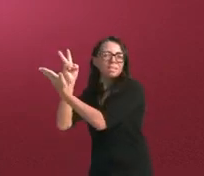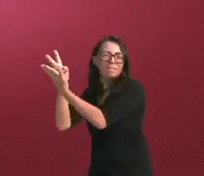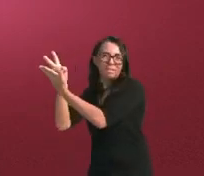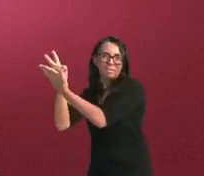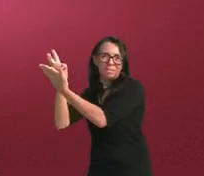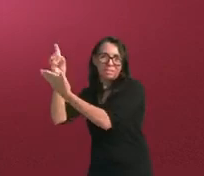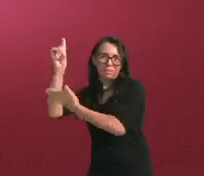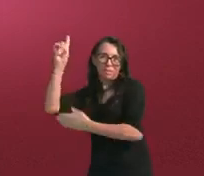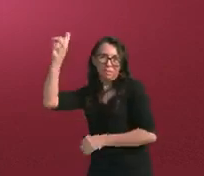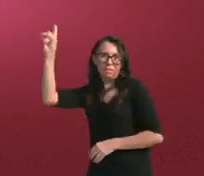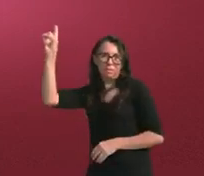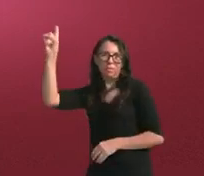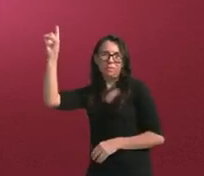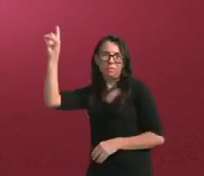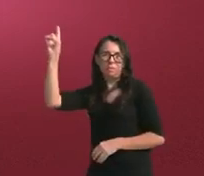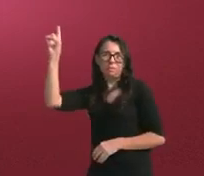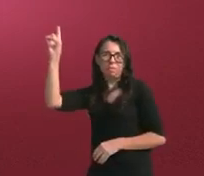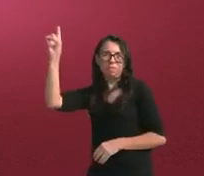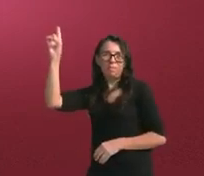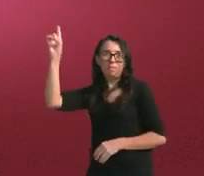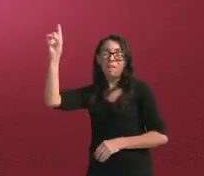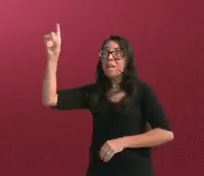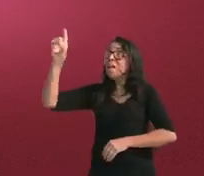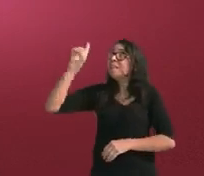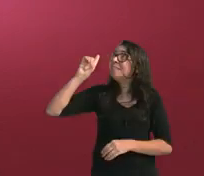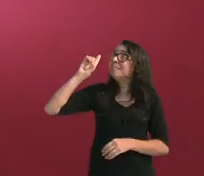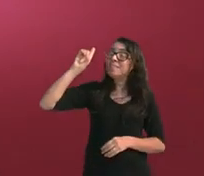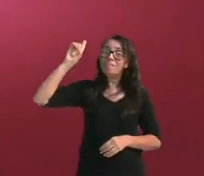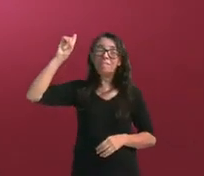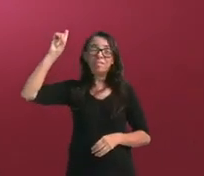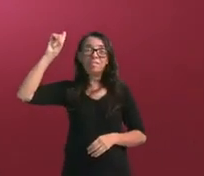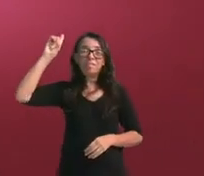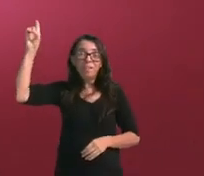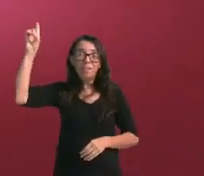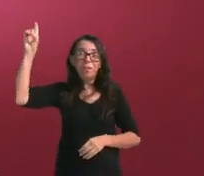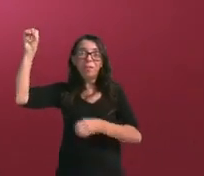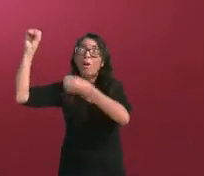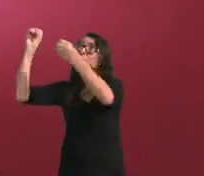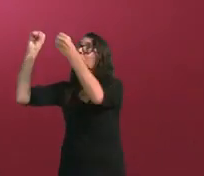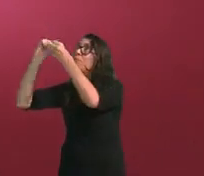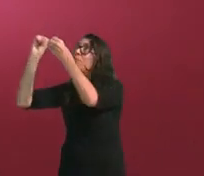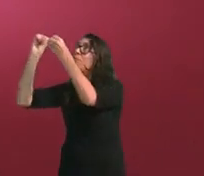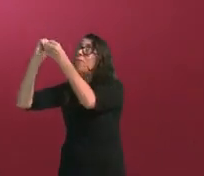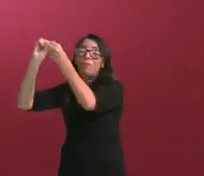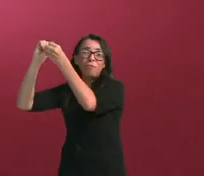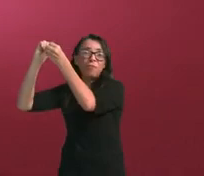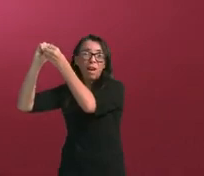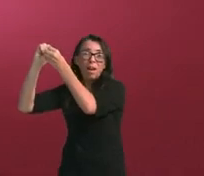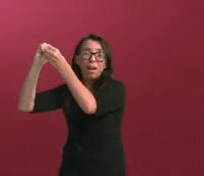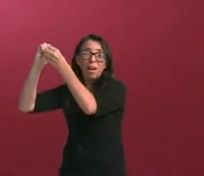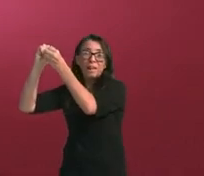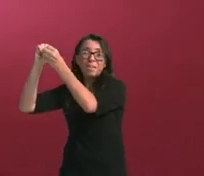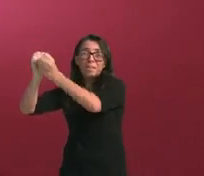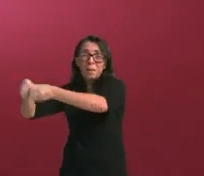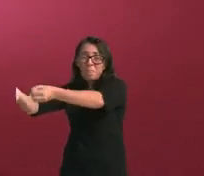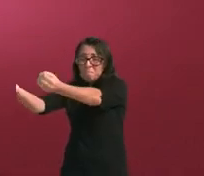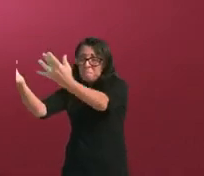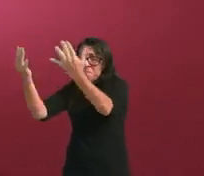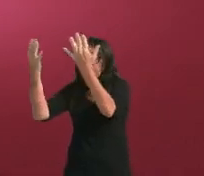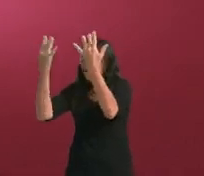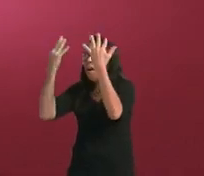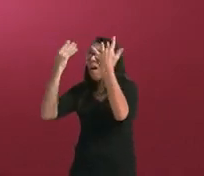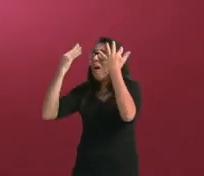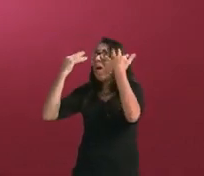vidas e nós sermos transformados e termos efetivamente